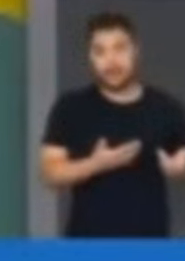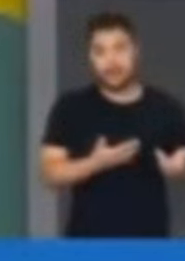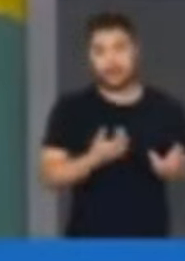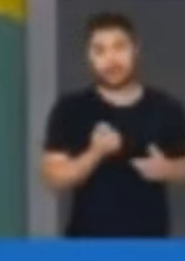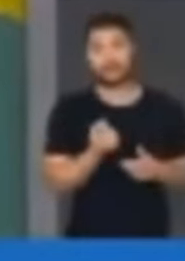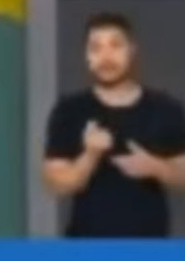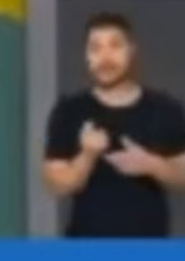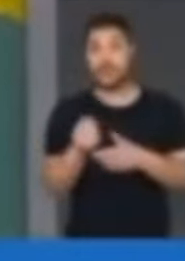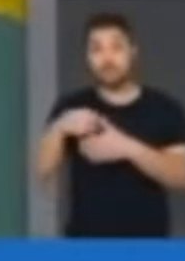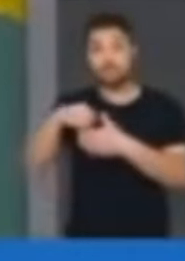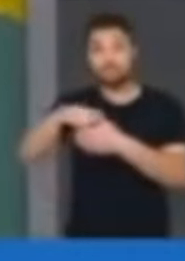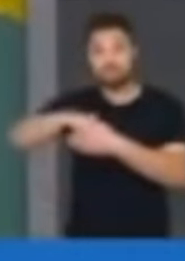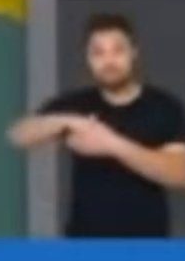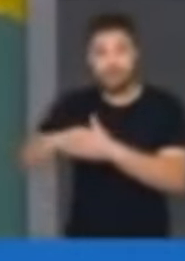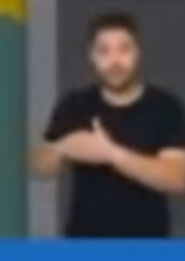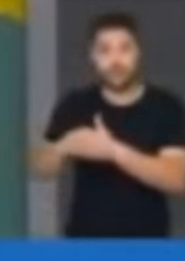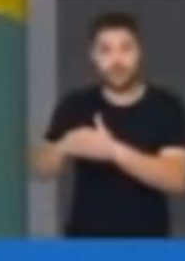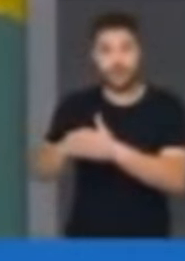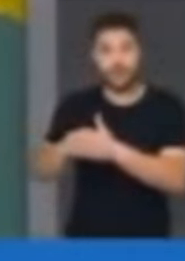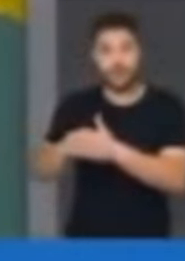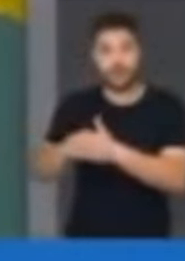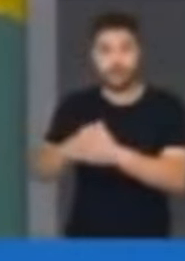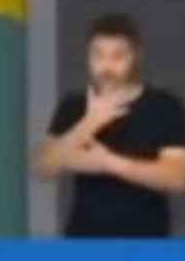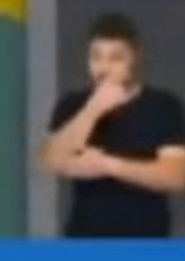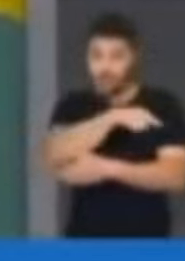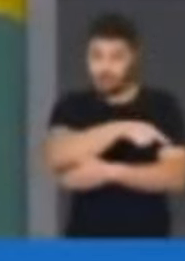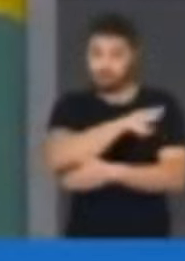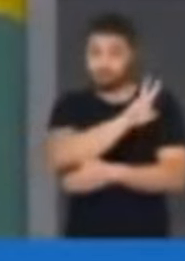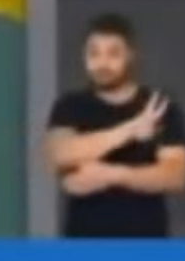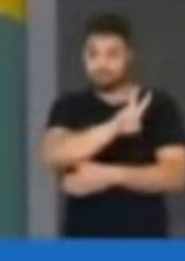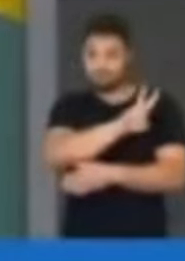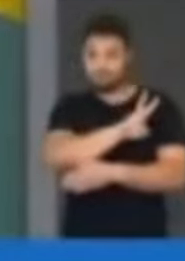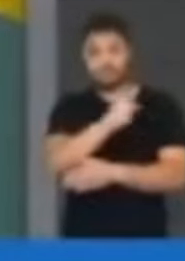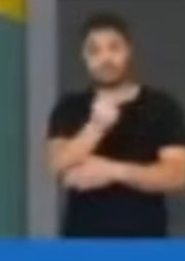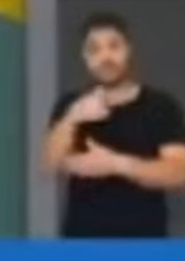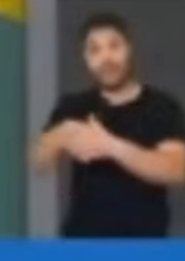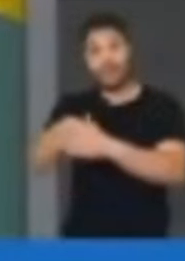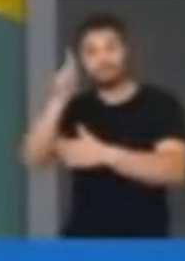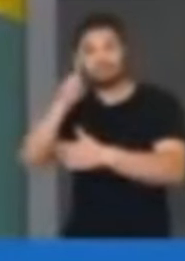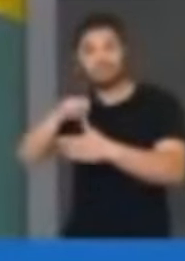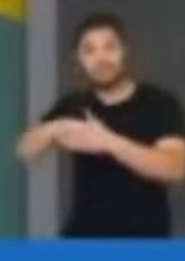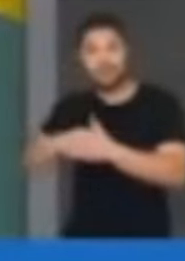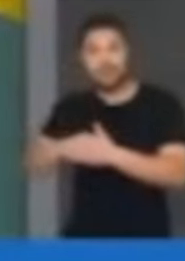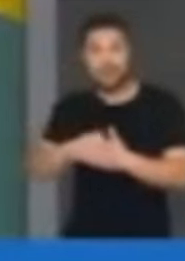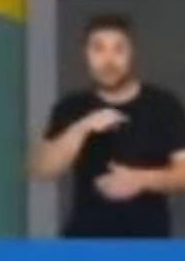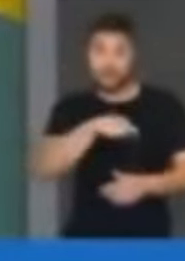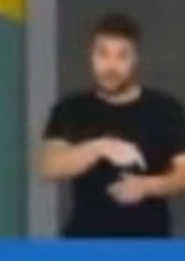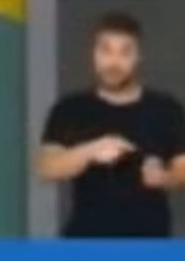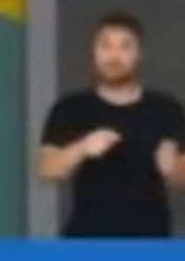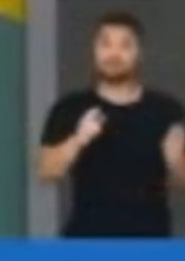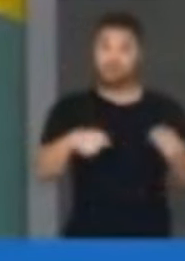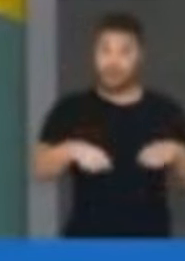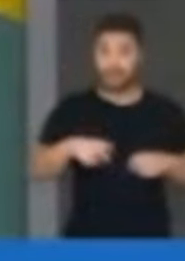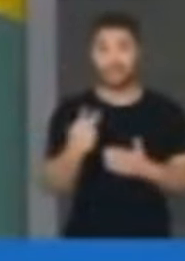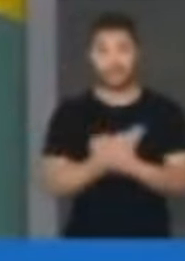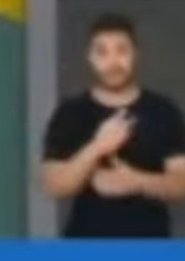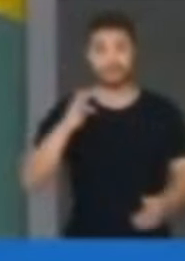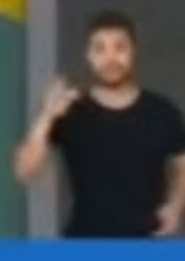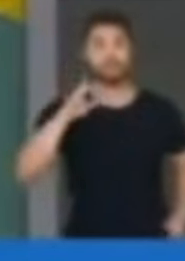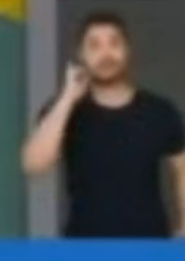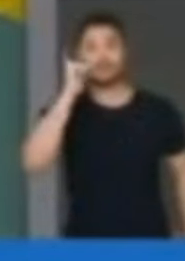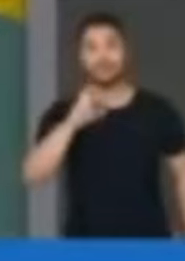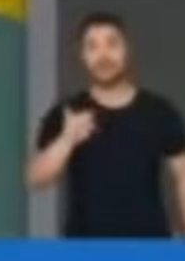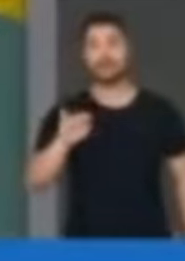dezenas de bilhões dos venezuelanos lá nos Estados Unidos. Para fazer a mesma coisa com o Brasil não está muito difícil. O deputado Chris